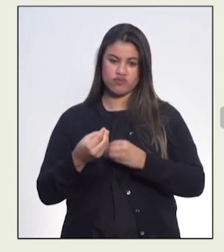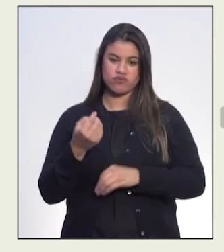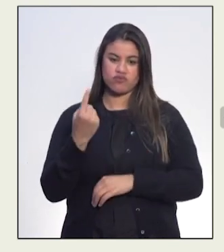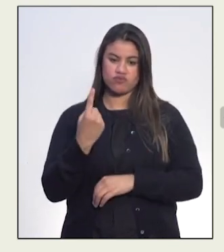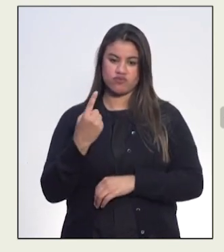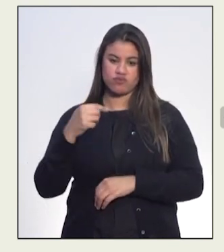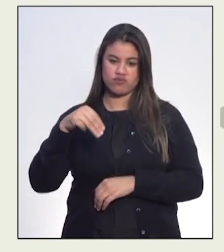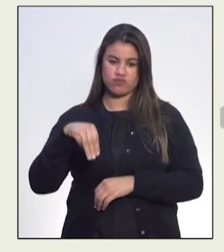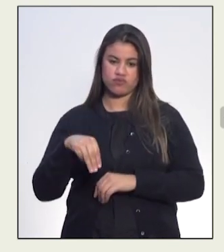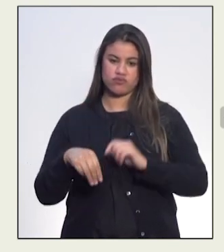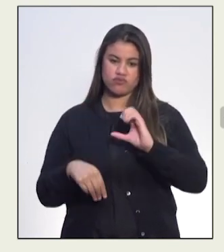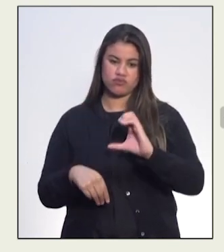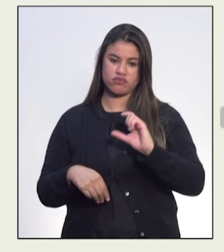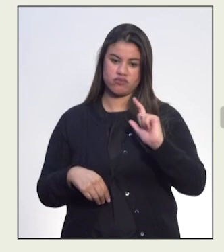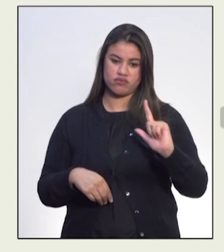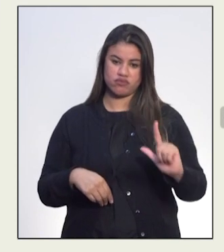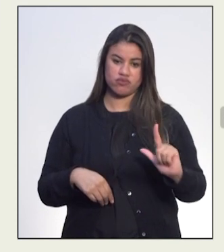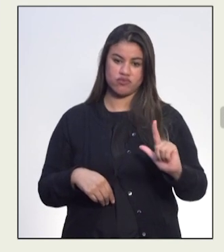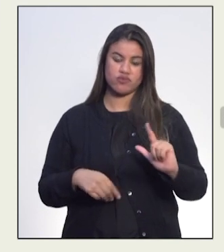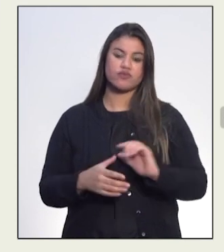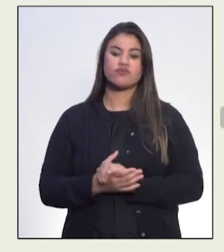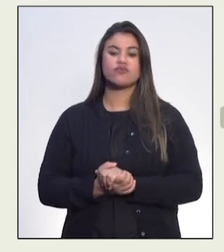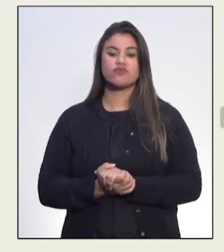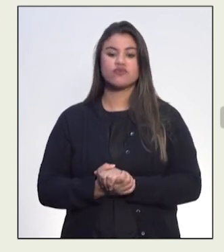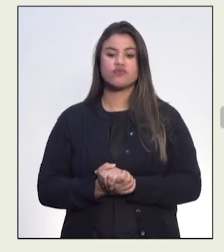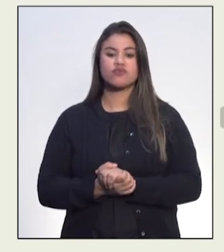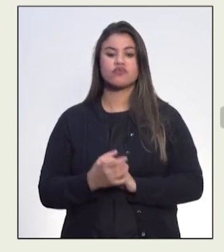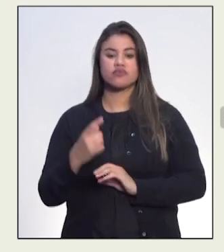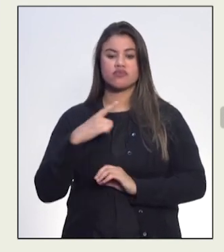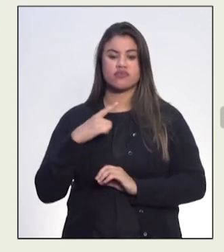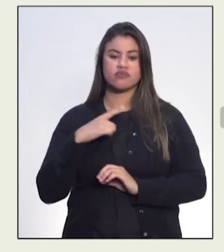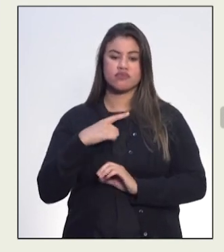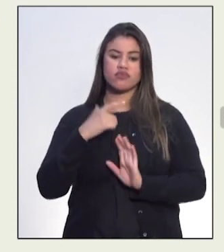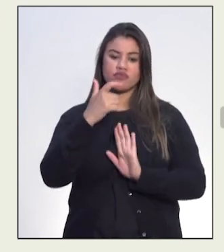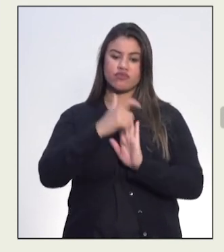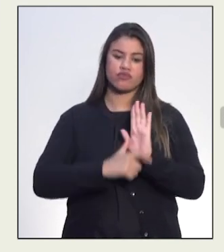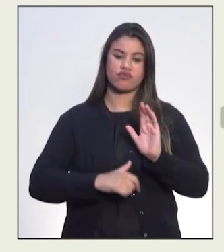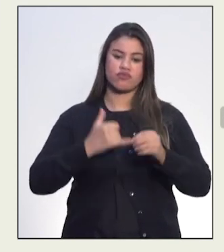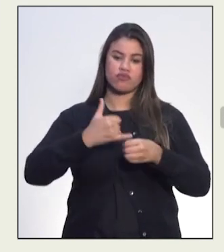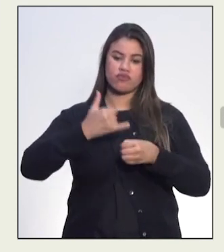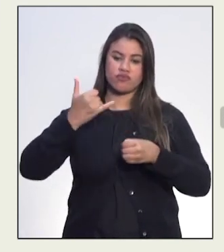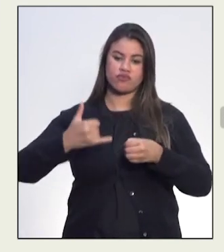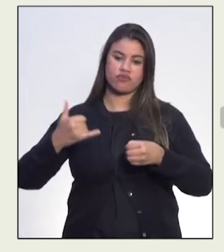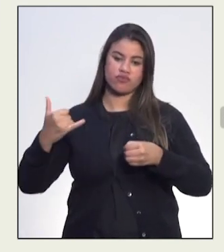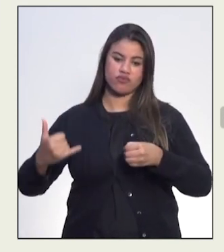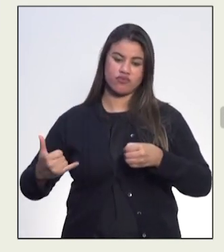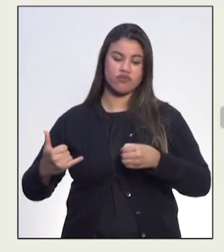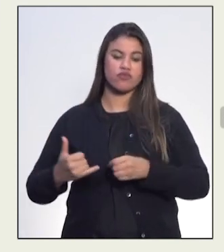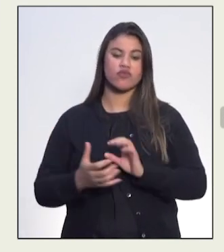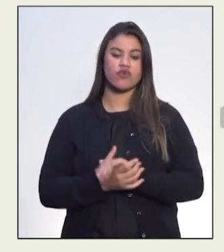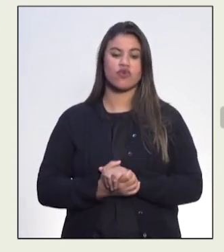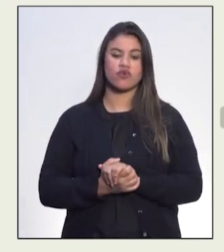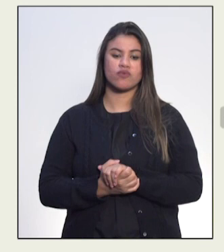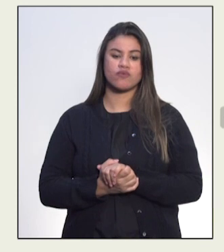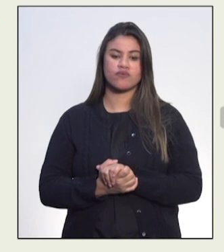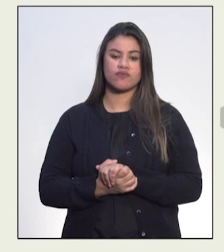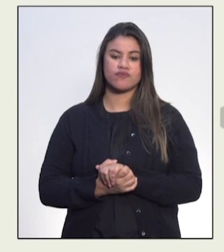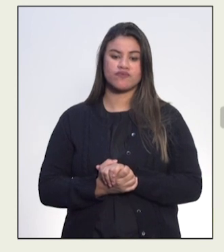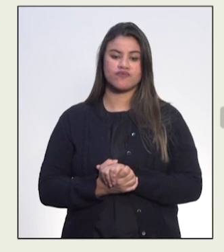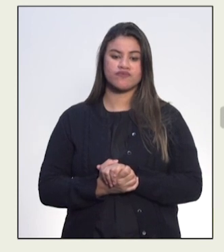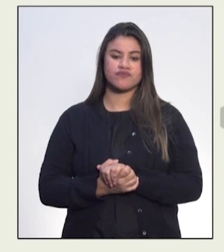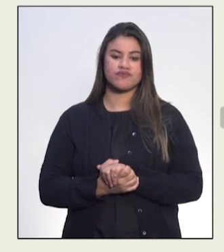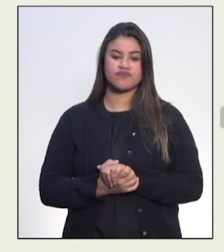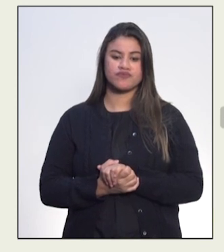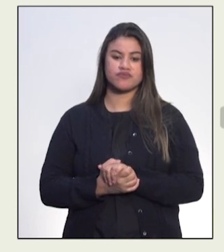1Mg, Cl2. Então, eu tenho a fórmula iônica do cloreto de magnésio, Mg1, Cl2. O 1